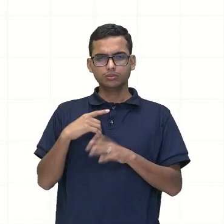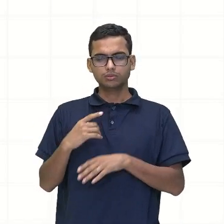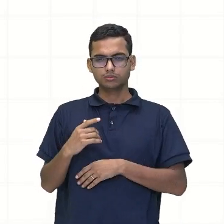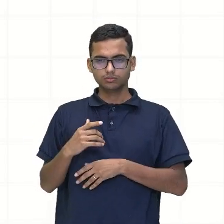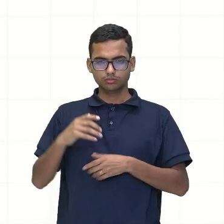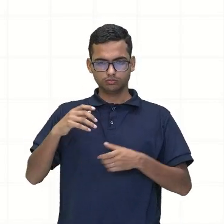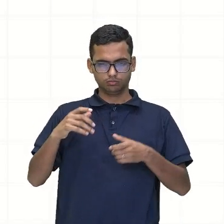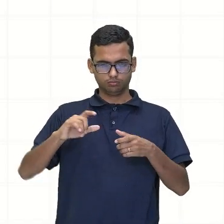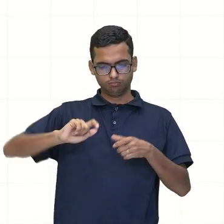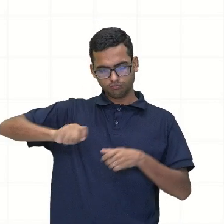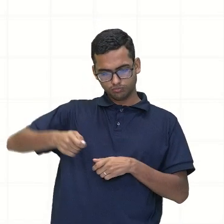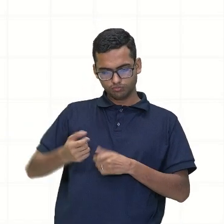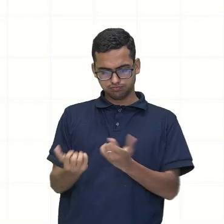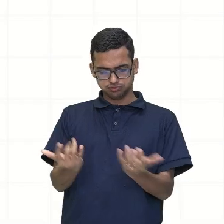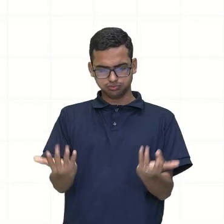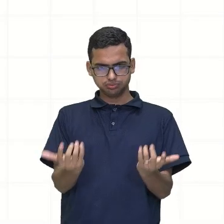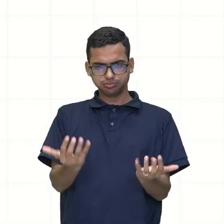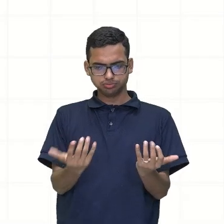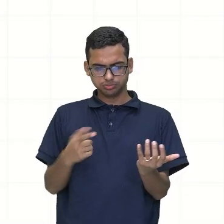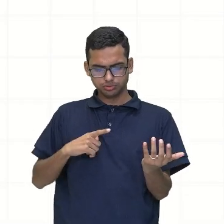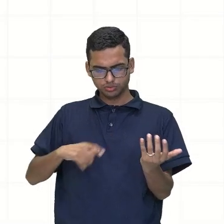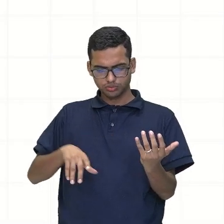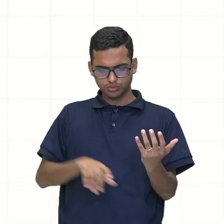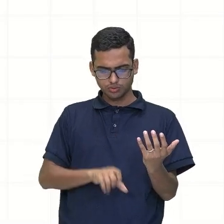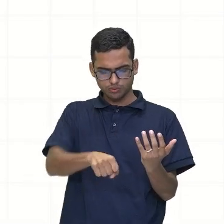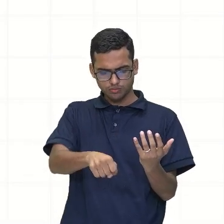forno, ok? O nosso forno aí, alguns fornos eles vão até